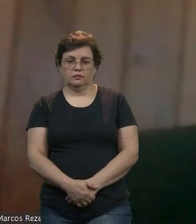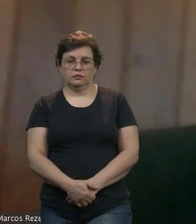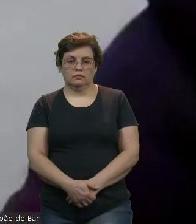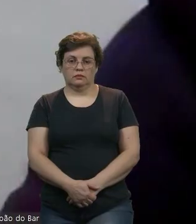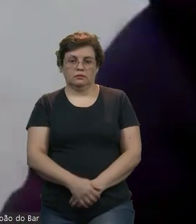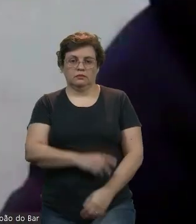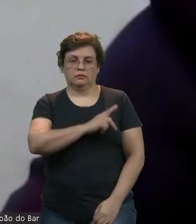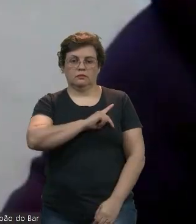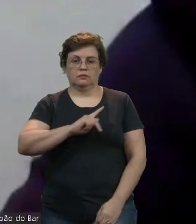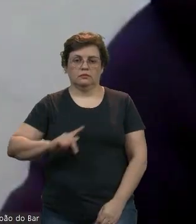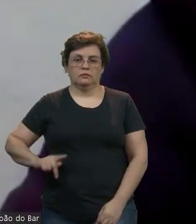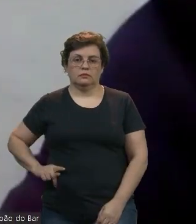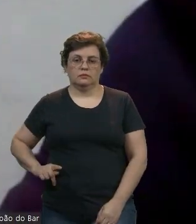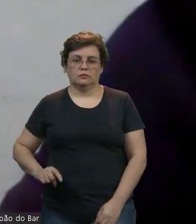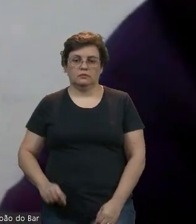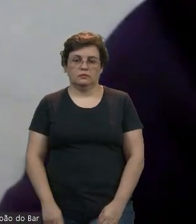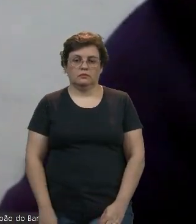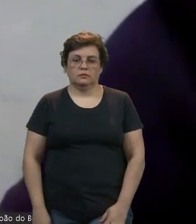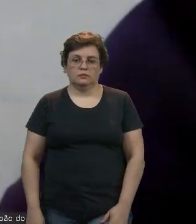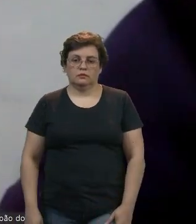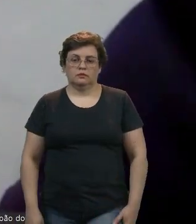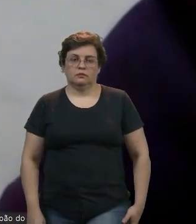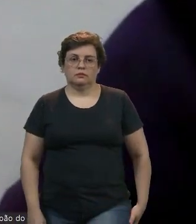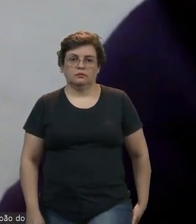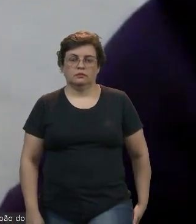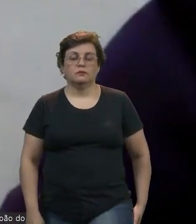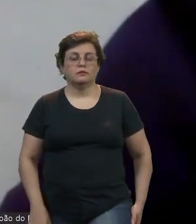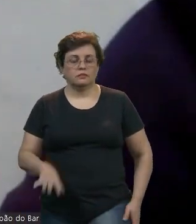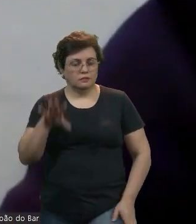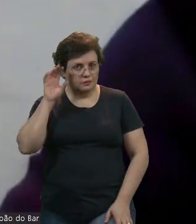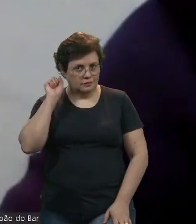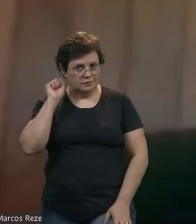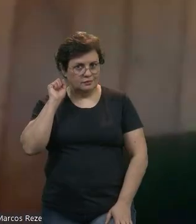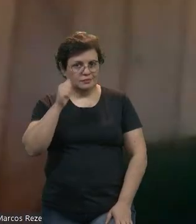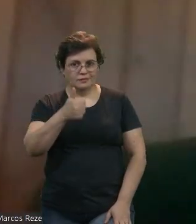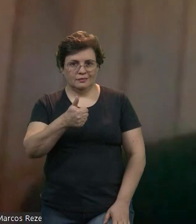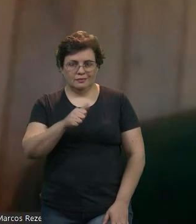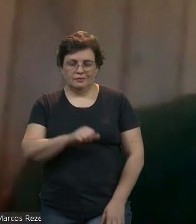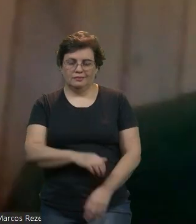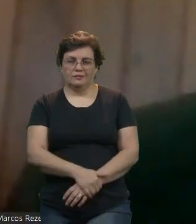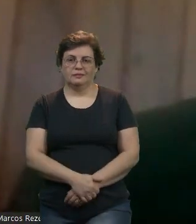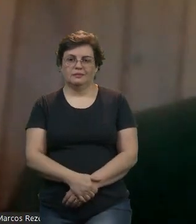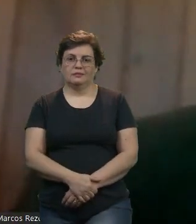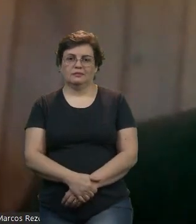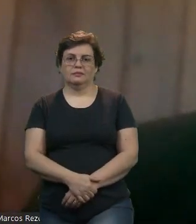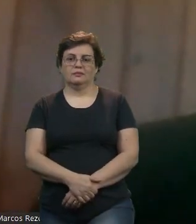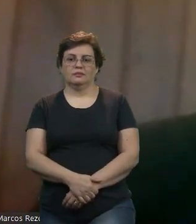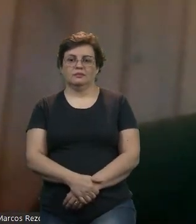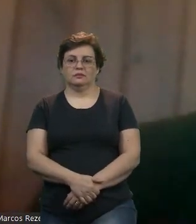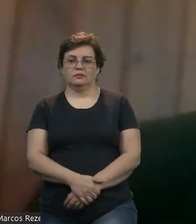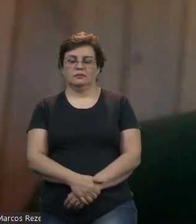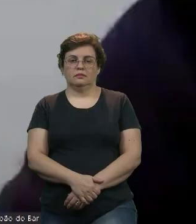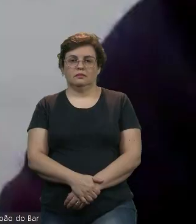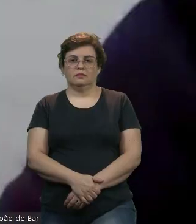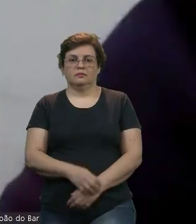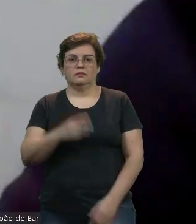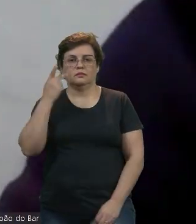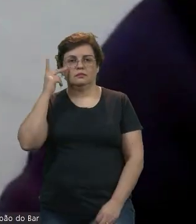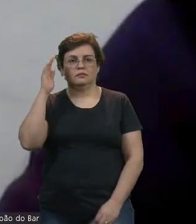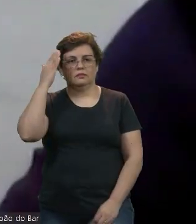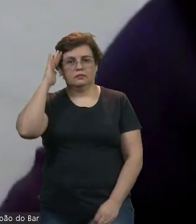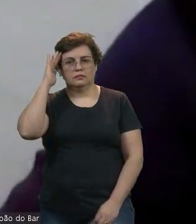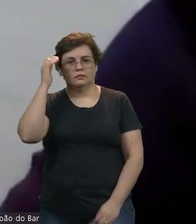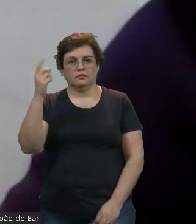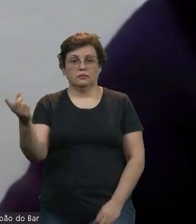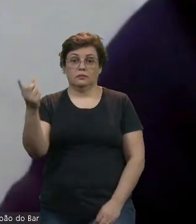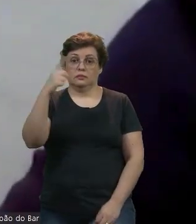Senhor presidente, está me ouvindo, senhor presidente? Estamos ouvindo. Pelo que eu entendi, então,